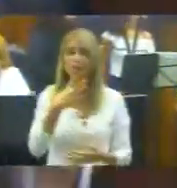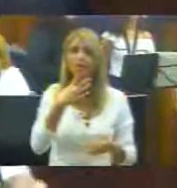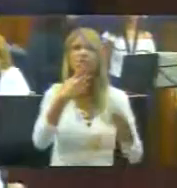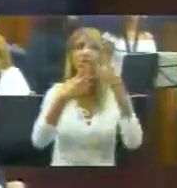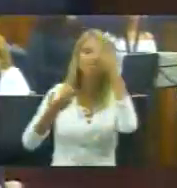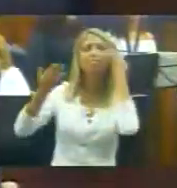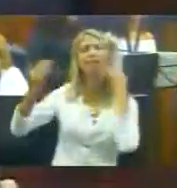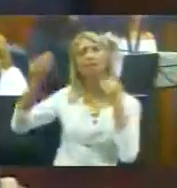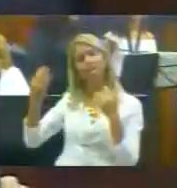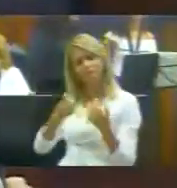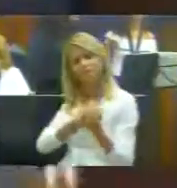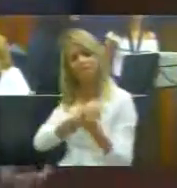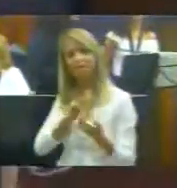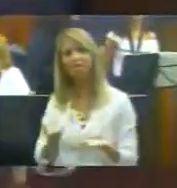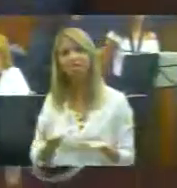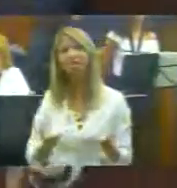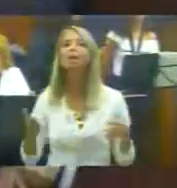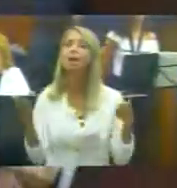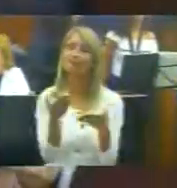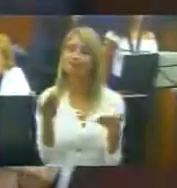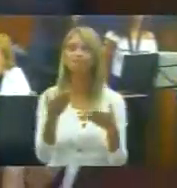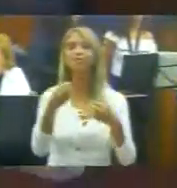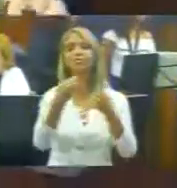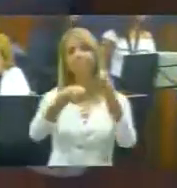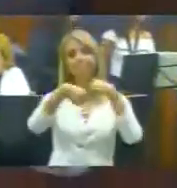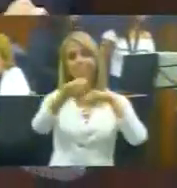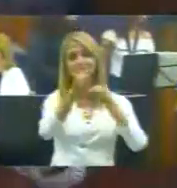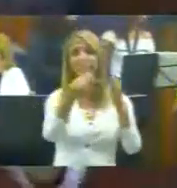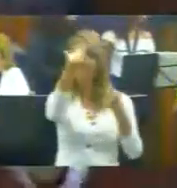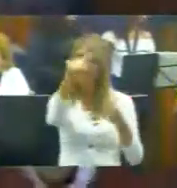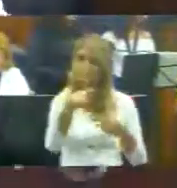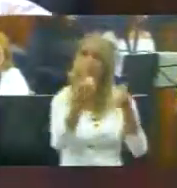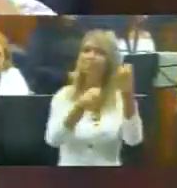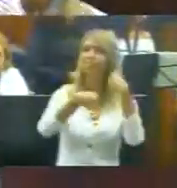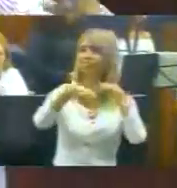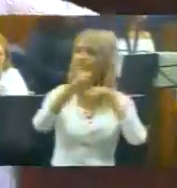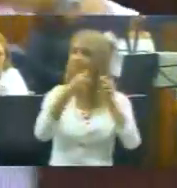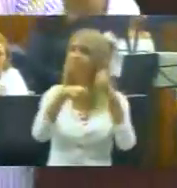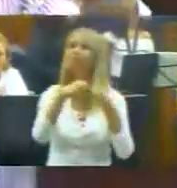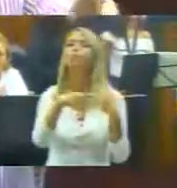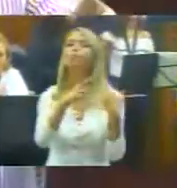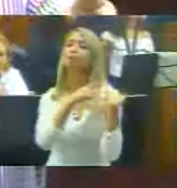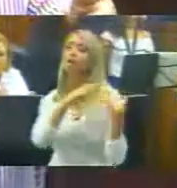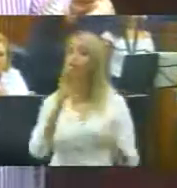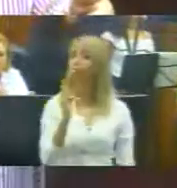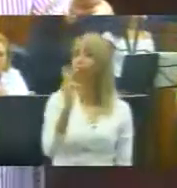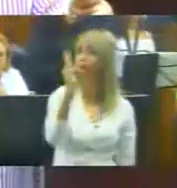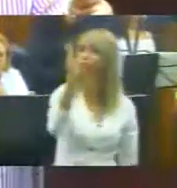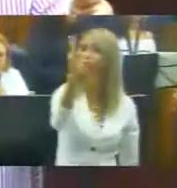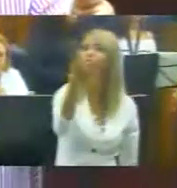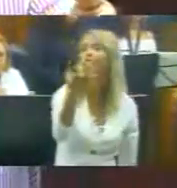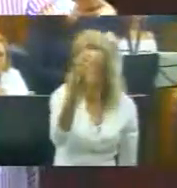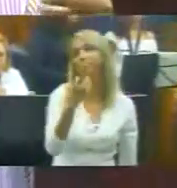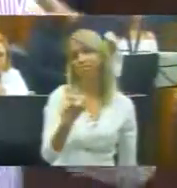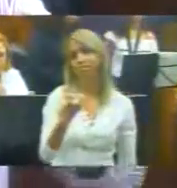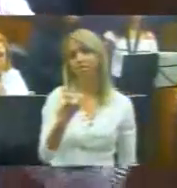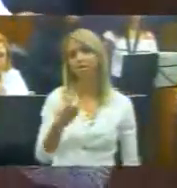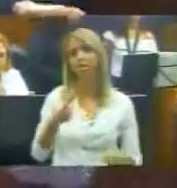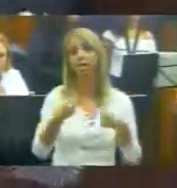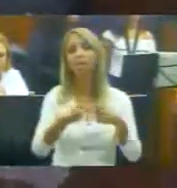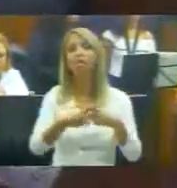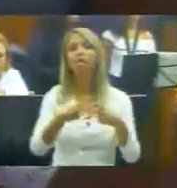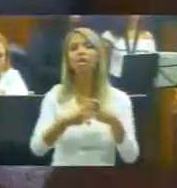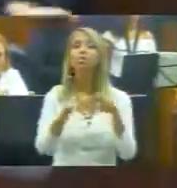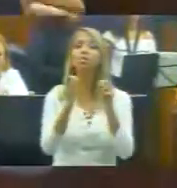passado que vivemos, mas hoje na administração somos responsáveis pelo futuro que desejamos. E nós só